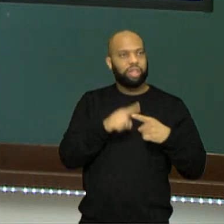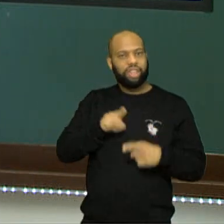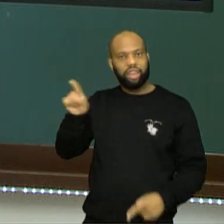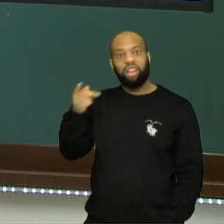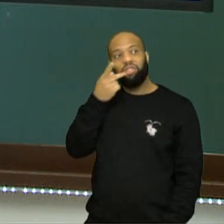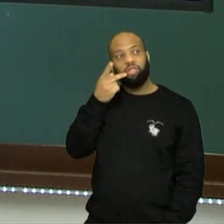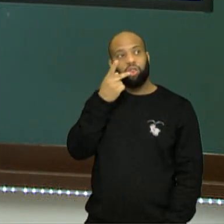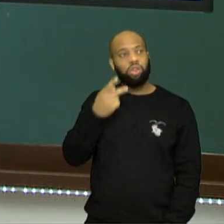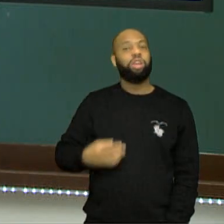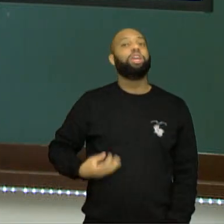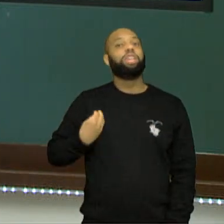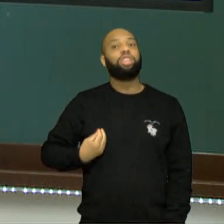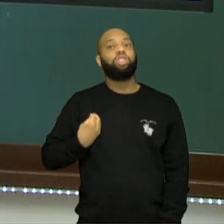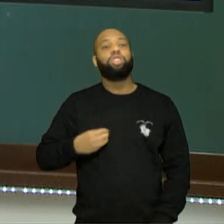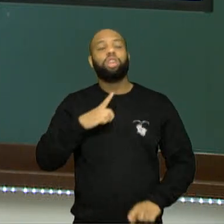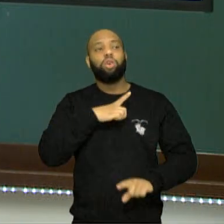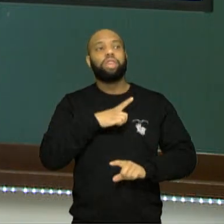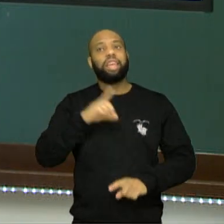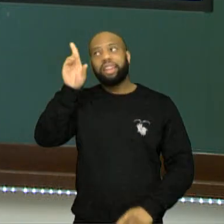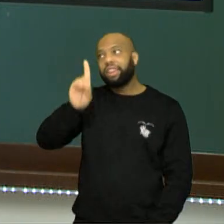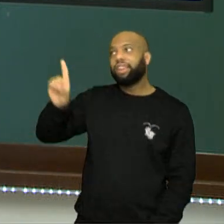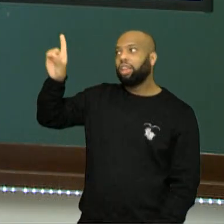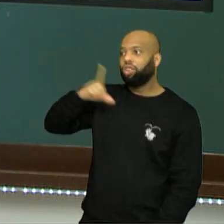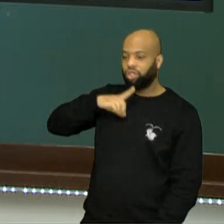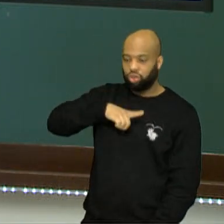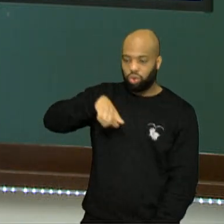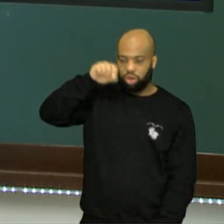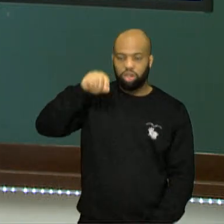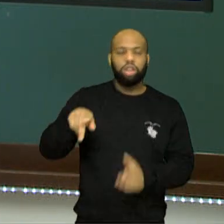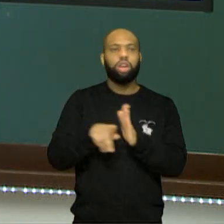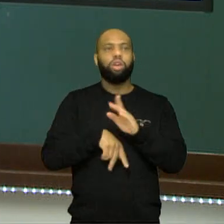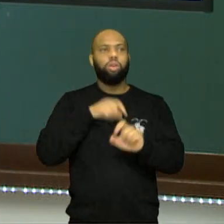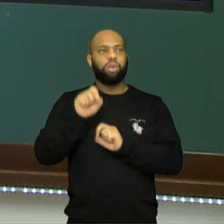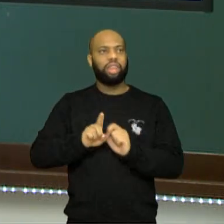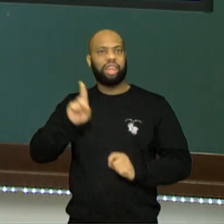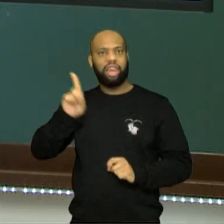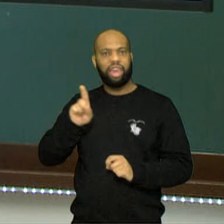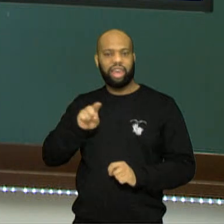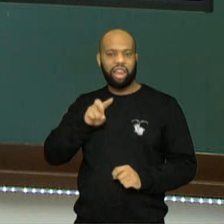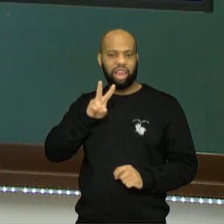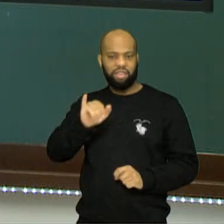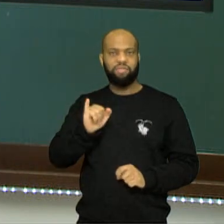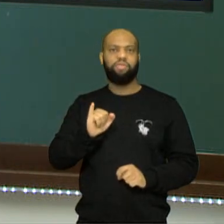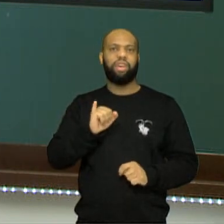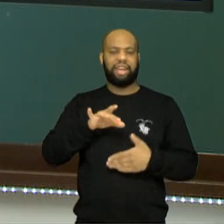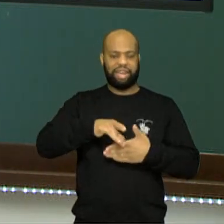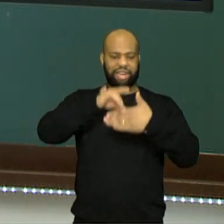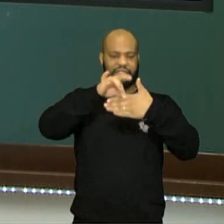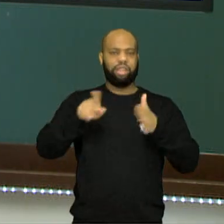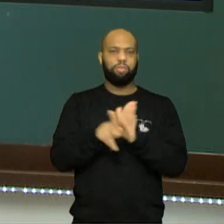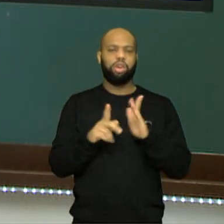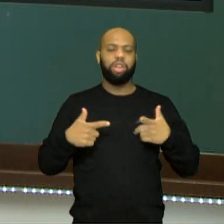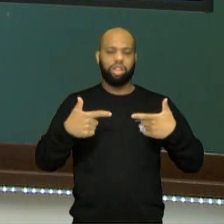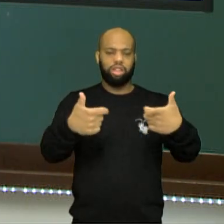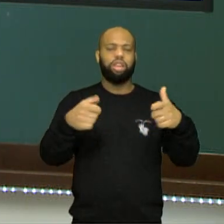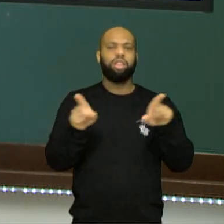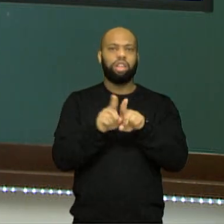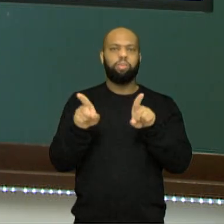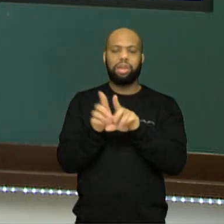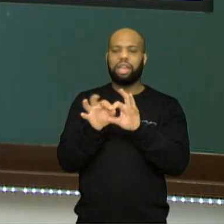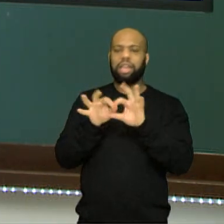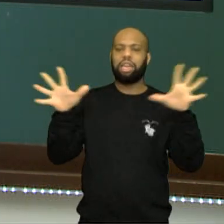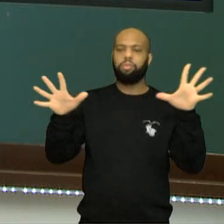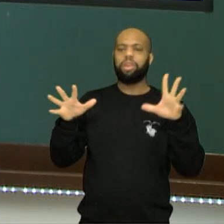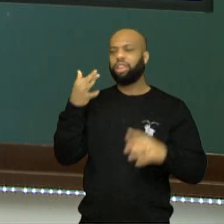estava predestinada por Deus a liderar o exército e libertar a França dos ingleses, pessoal. E isso